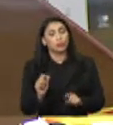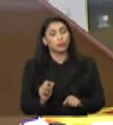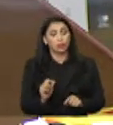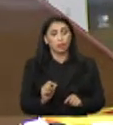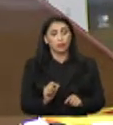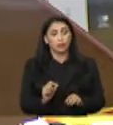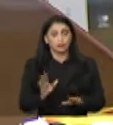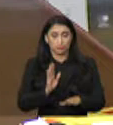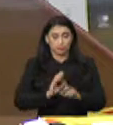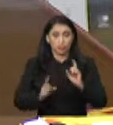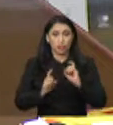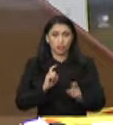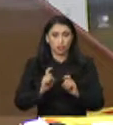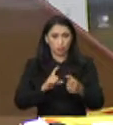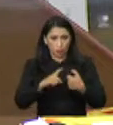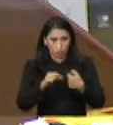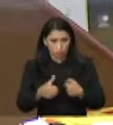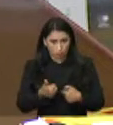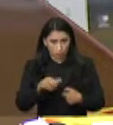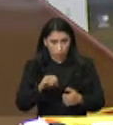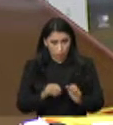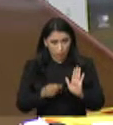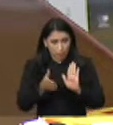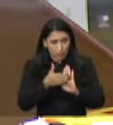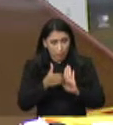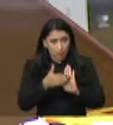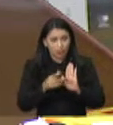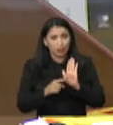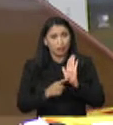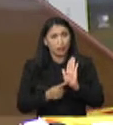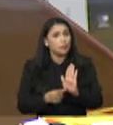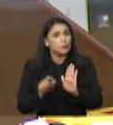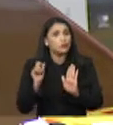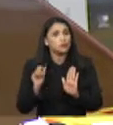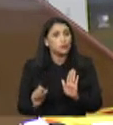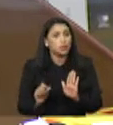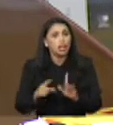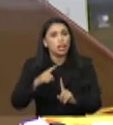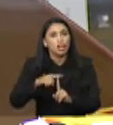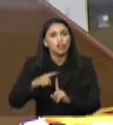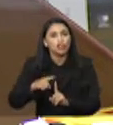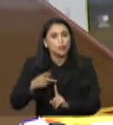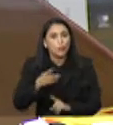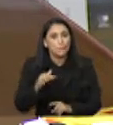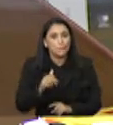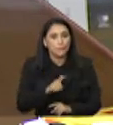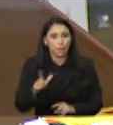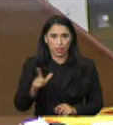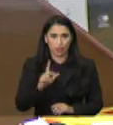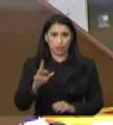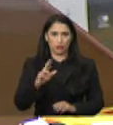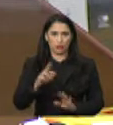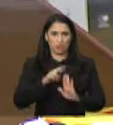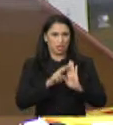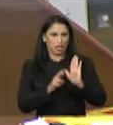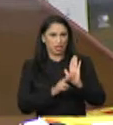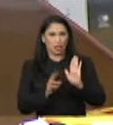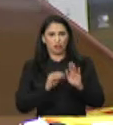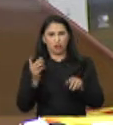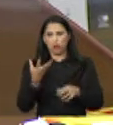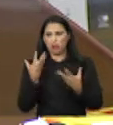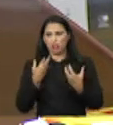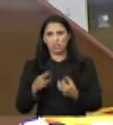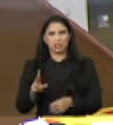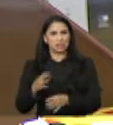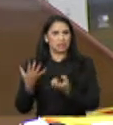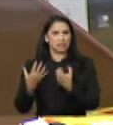atos de improbidade administrativa previsto no artigo 10 da Lei 8.429 correspondem a tipos penais que via de regra não admite a forma culposa